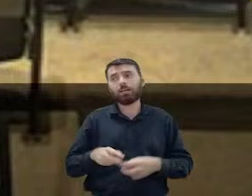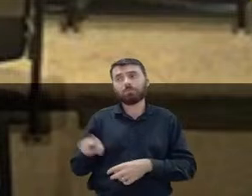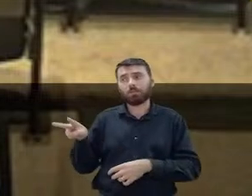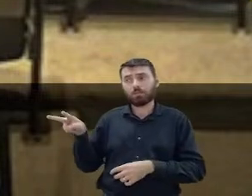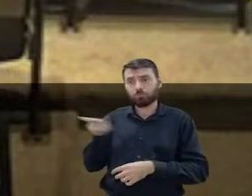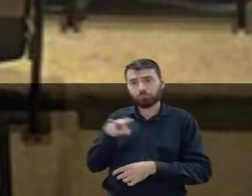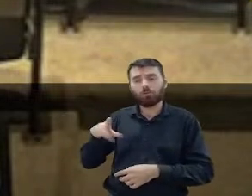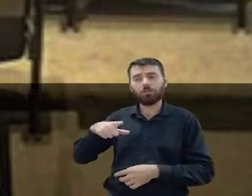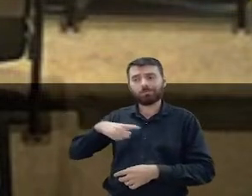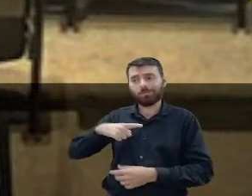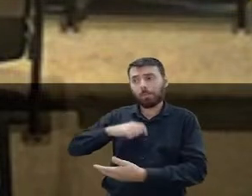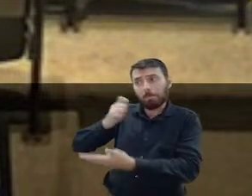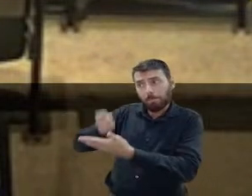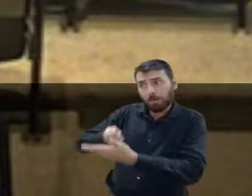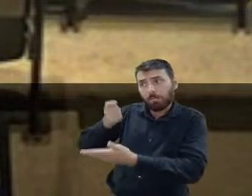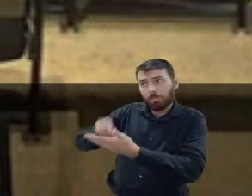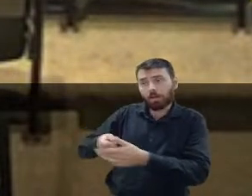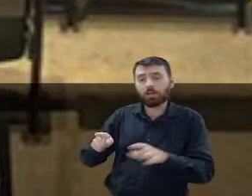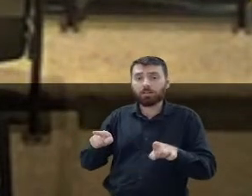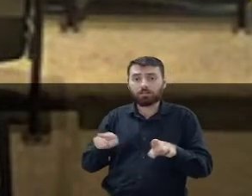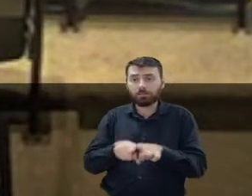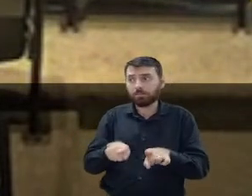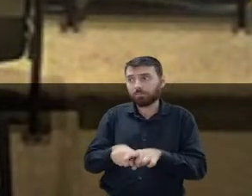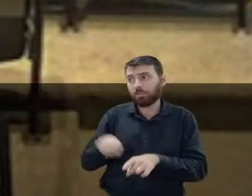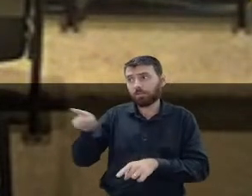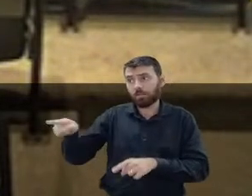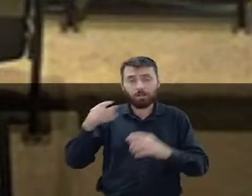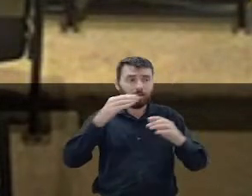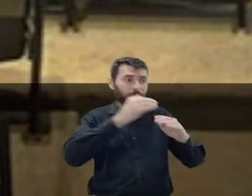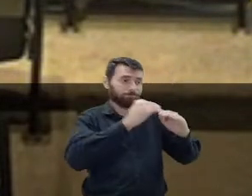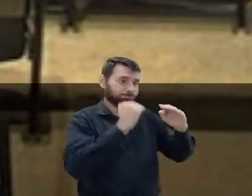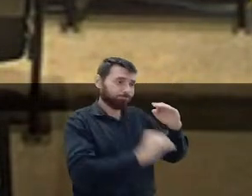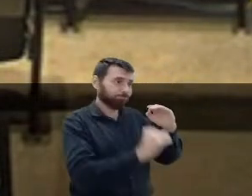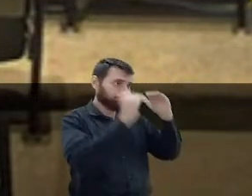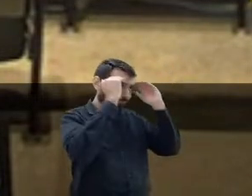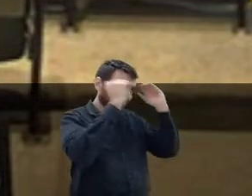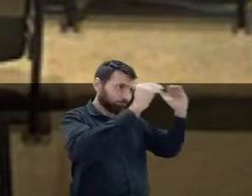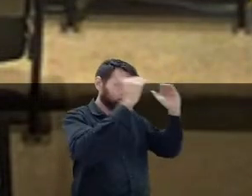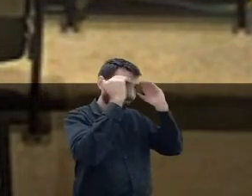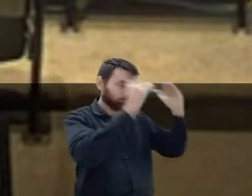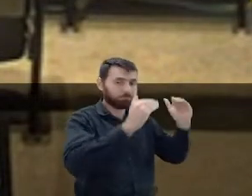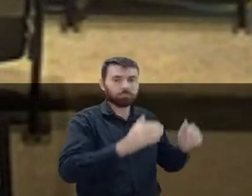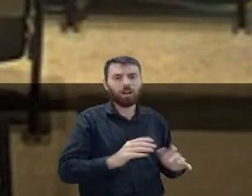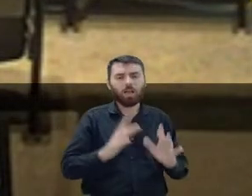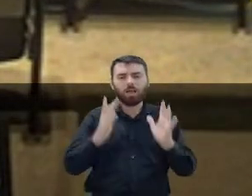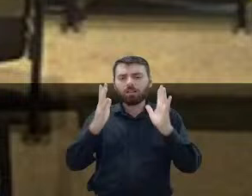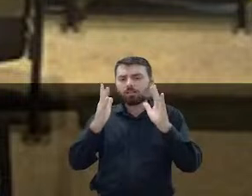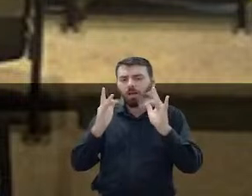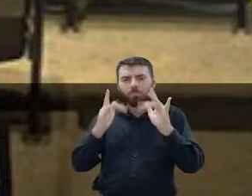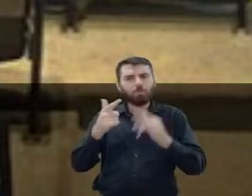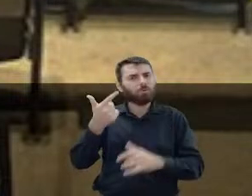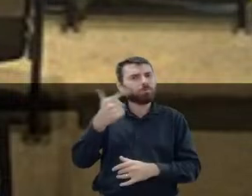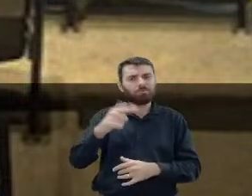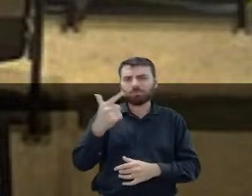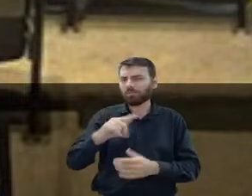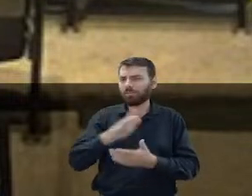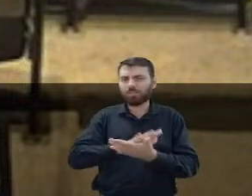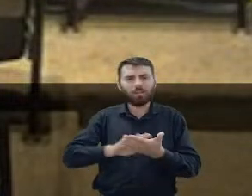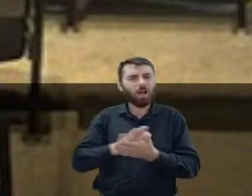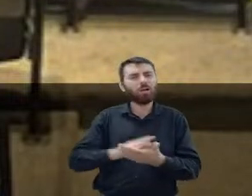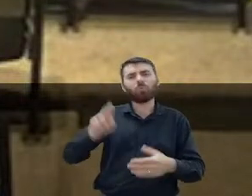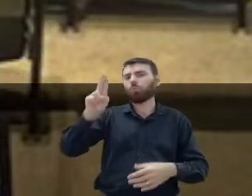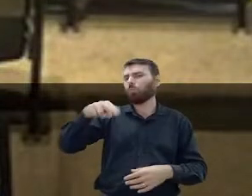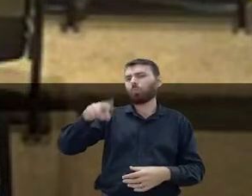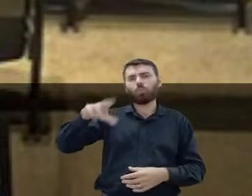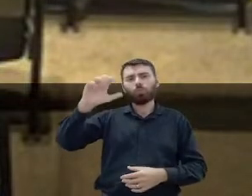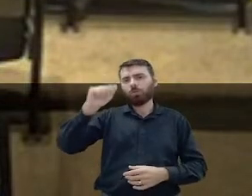partes e a inexistência do relacionamento amoroso, até porque este nunca existiu. Assim,